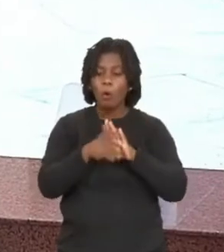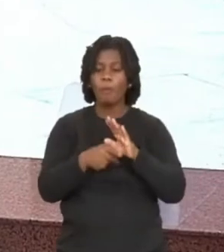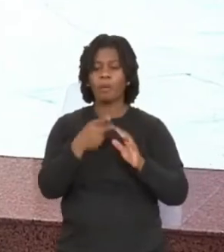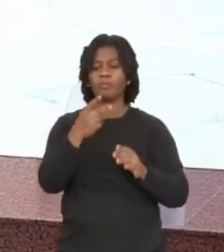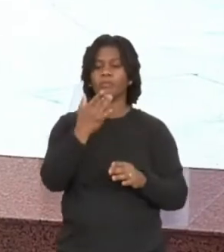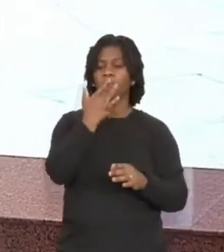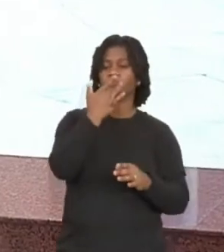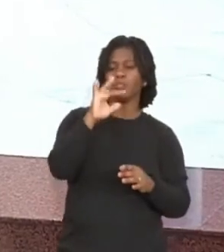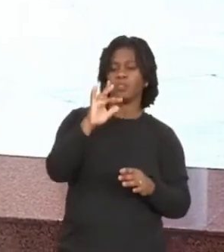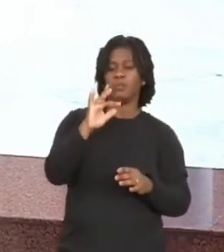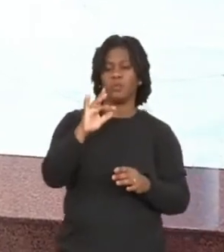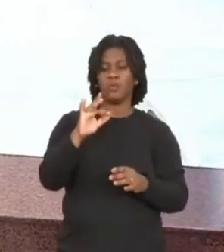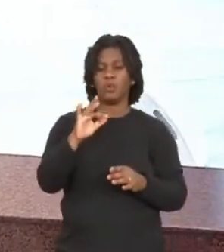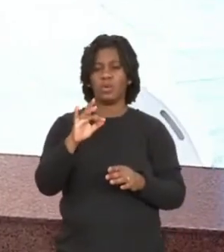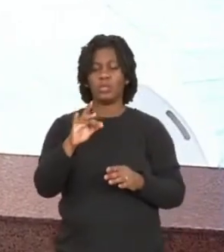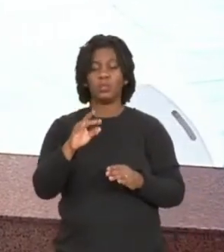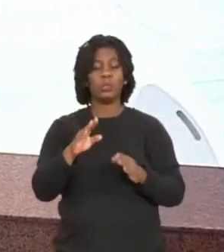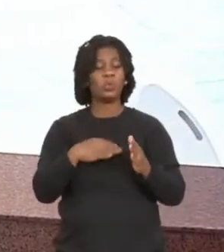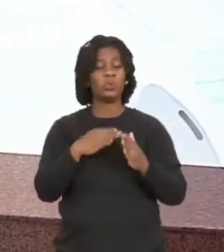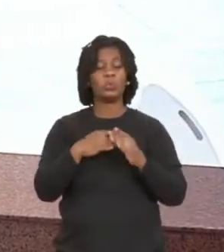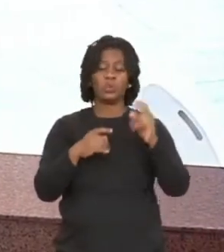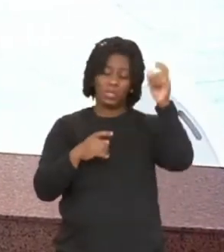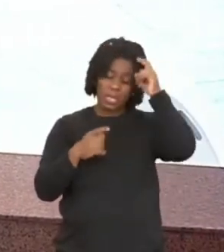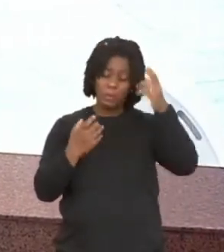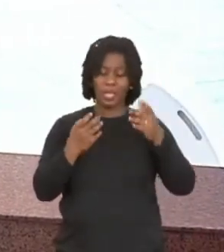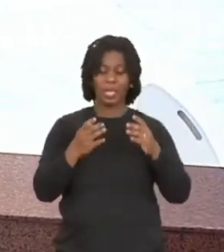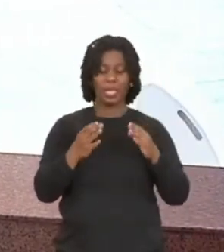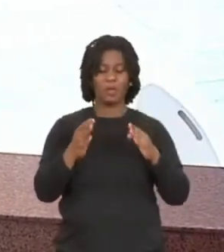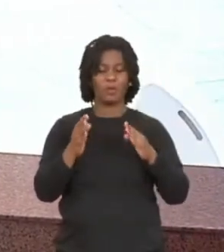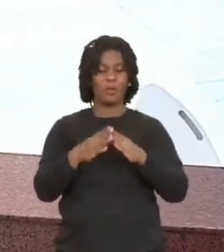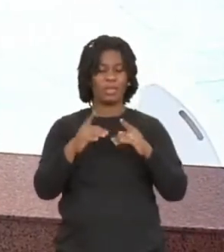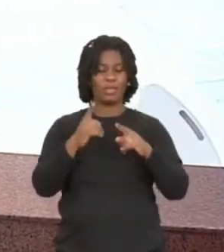diabo quer é uma igreja sem temor. É uma igreja Jacó.